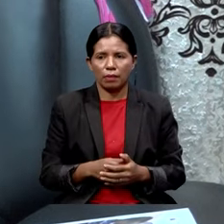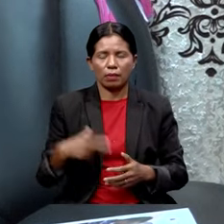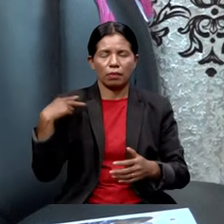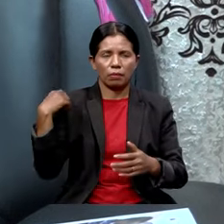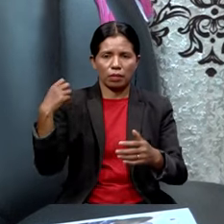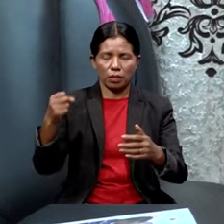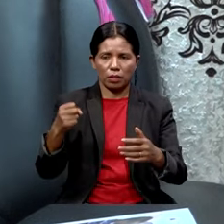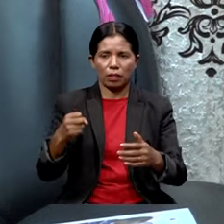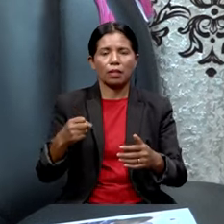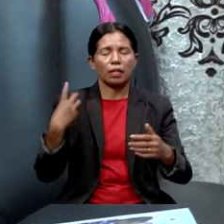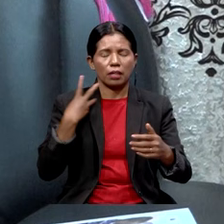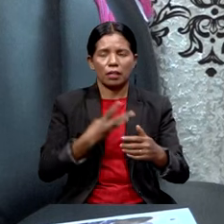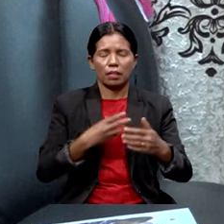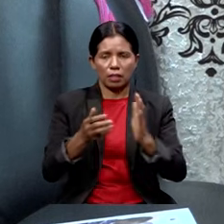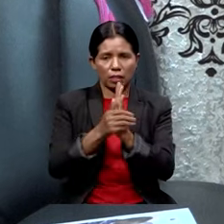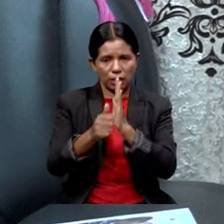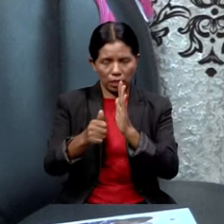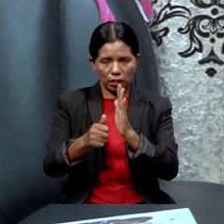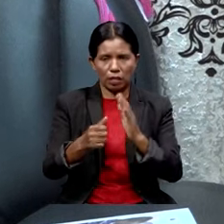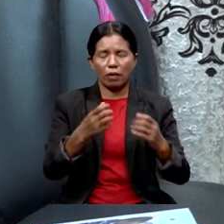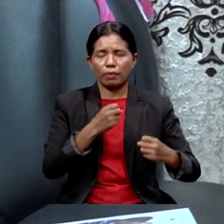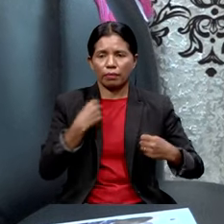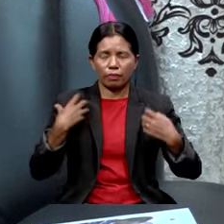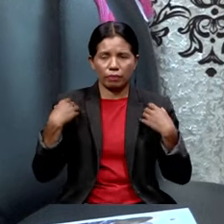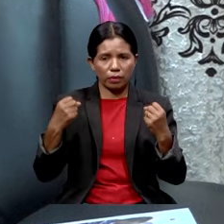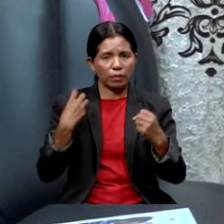capacidade nebema kita iha ho força nebema kita iha ita